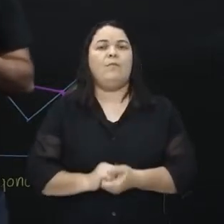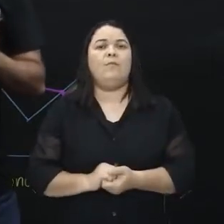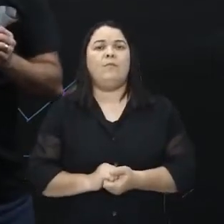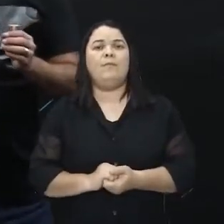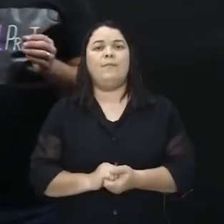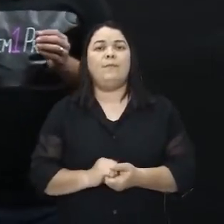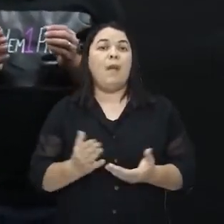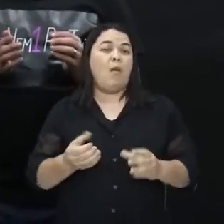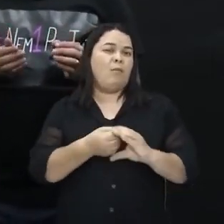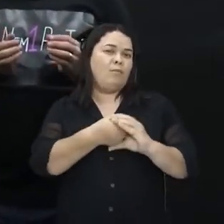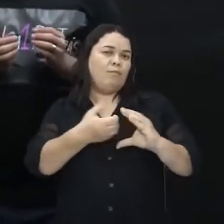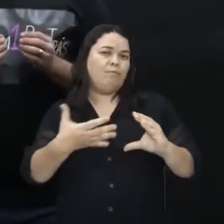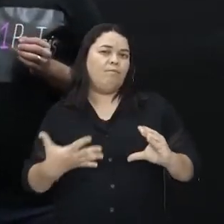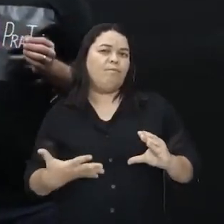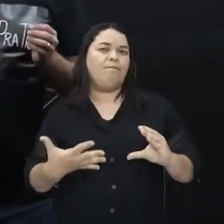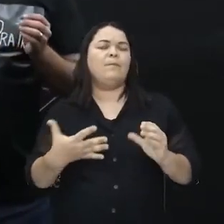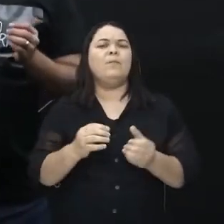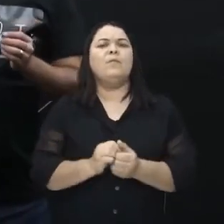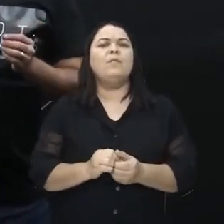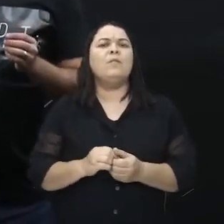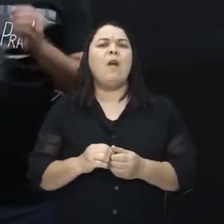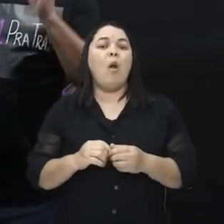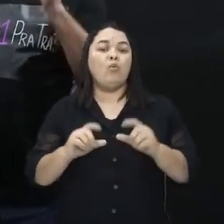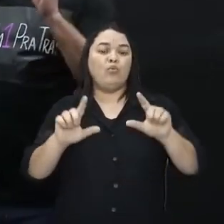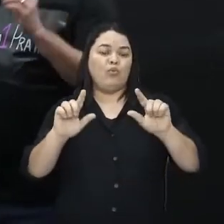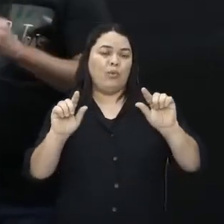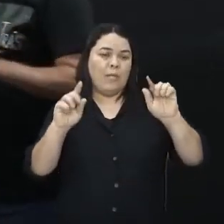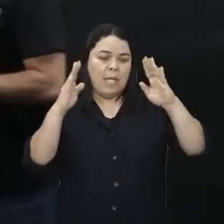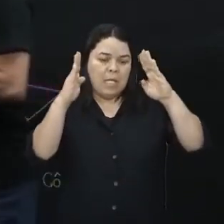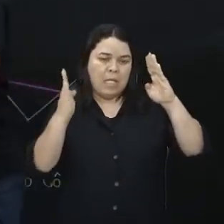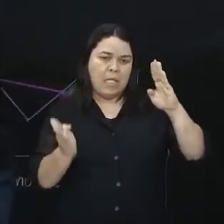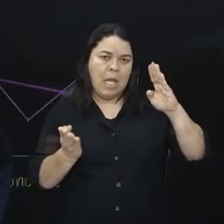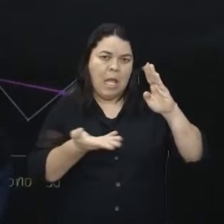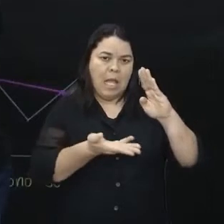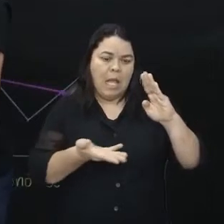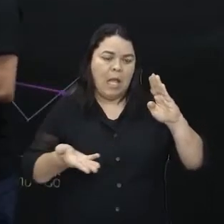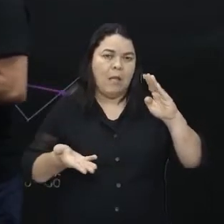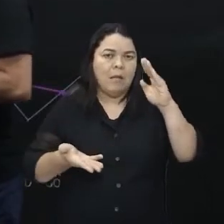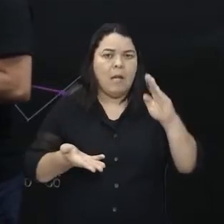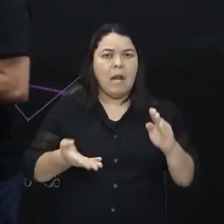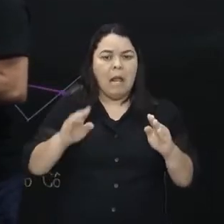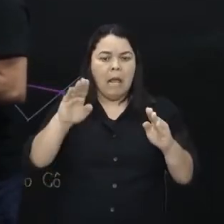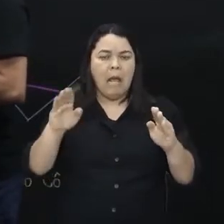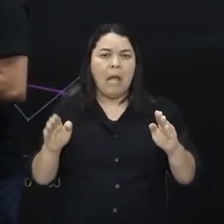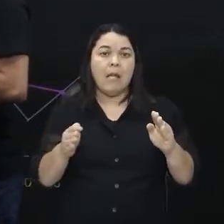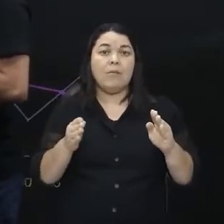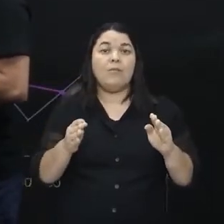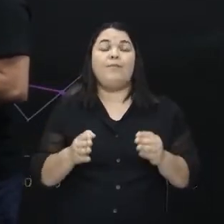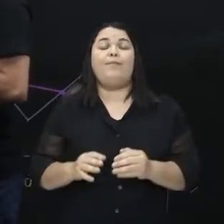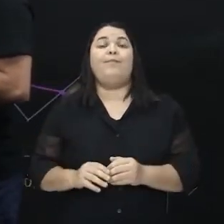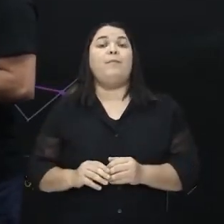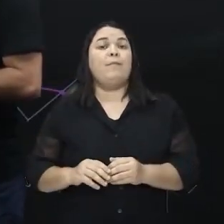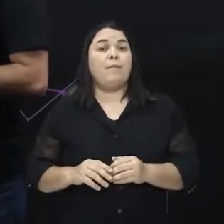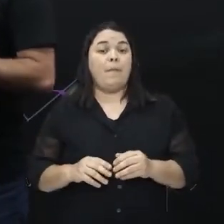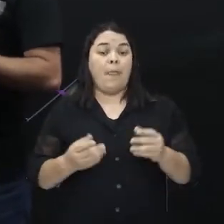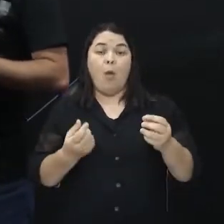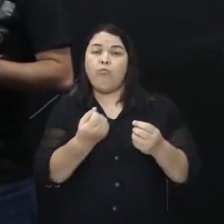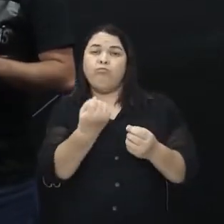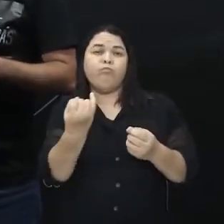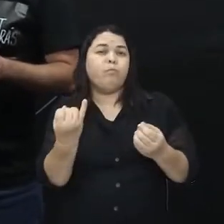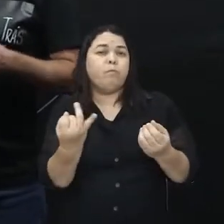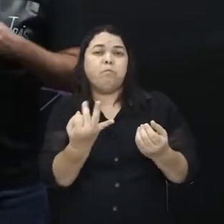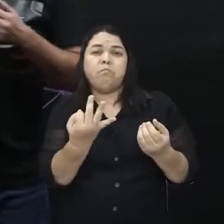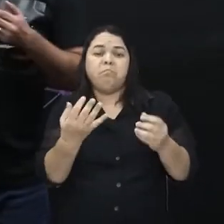classificação desses polígonos quanto aos seus lados. Importante, tá? A quantidade de lados